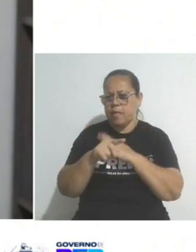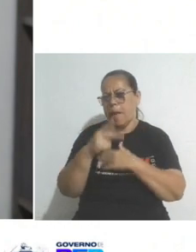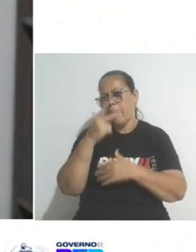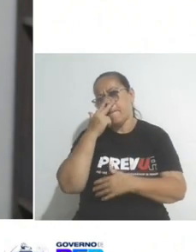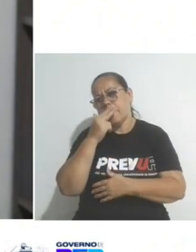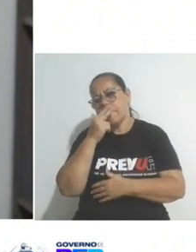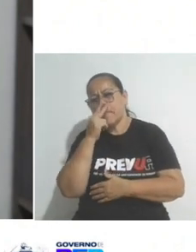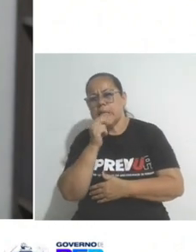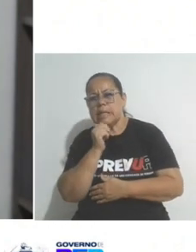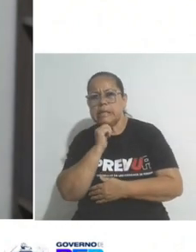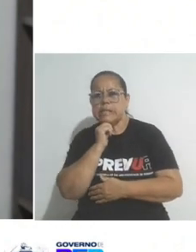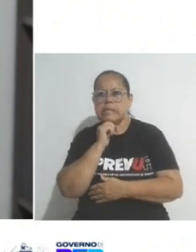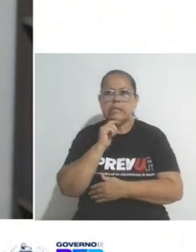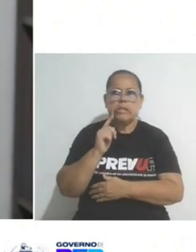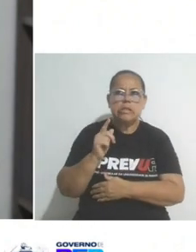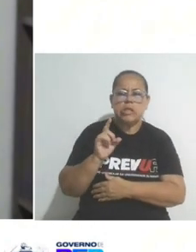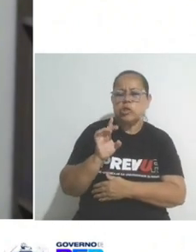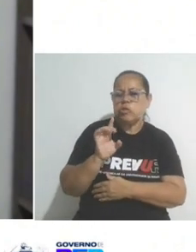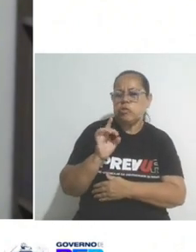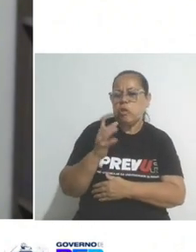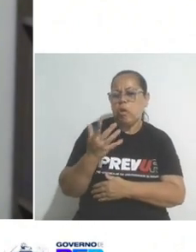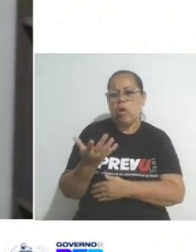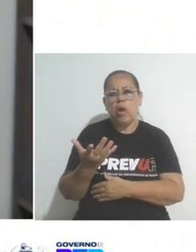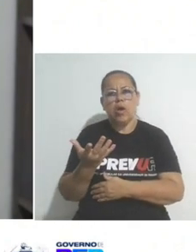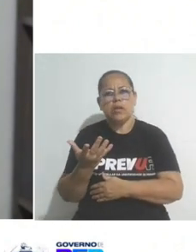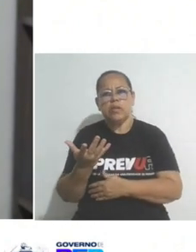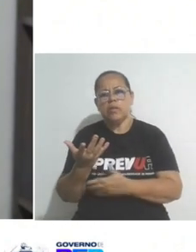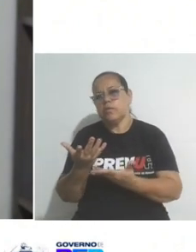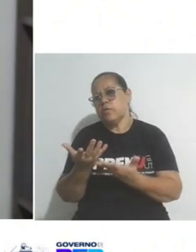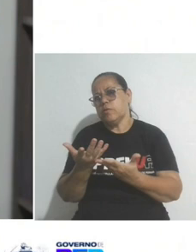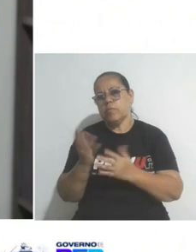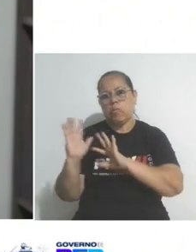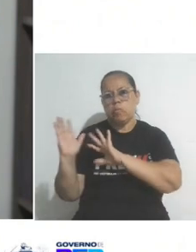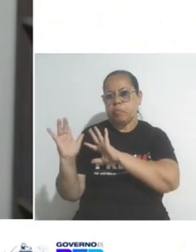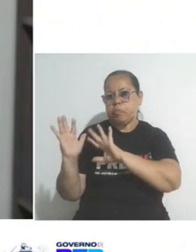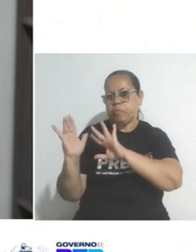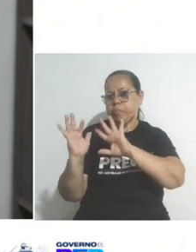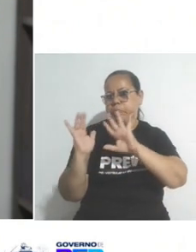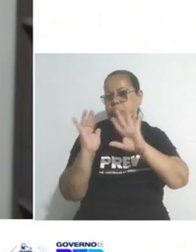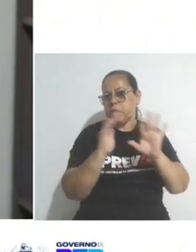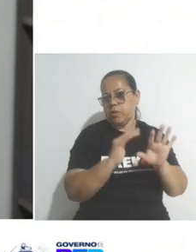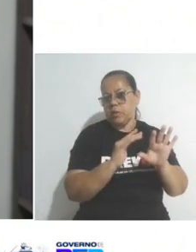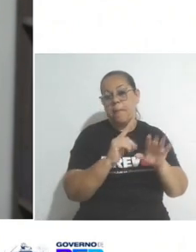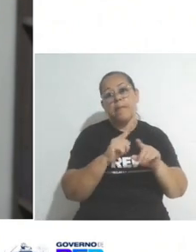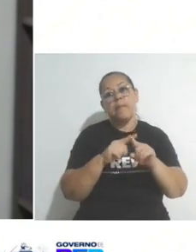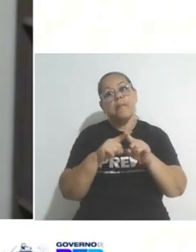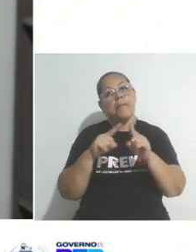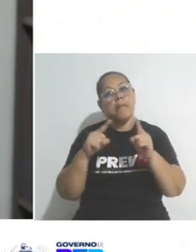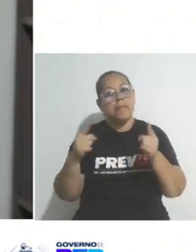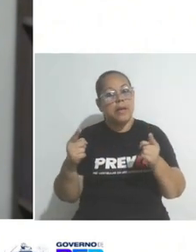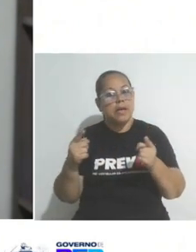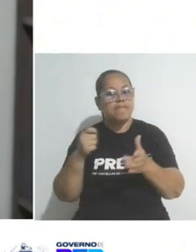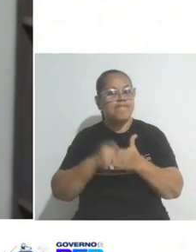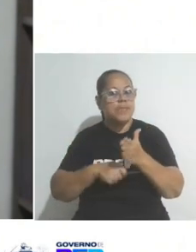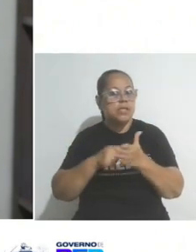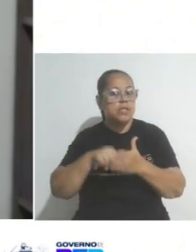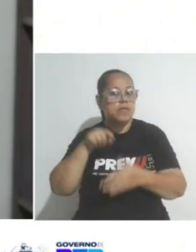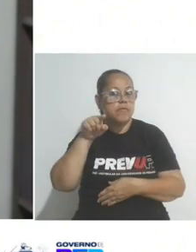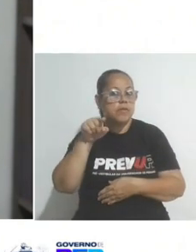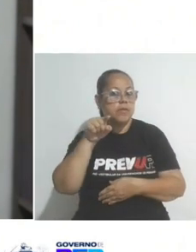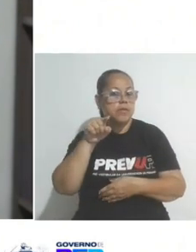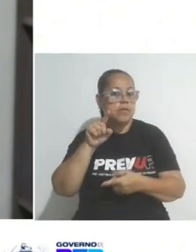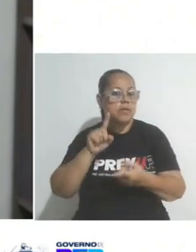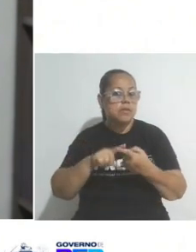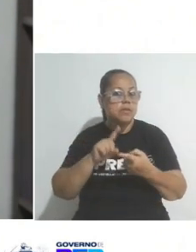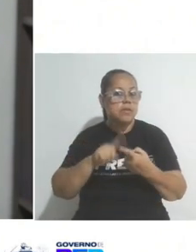tratar com você única e exclusivamente sobre questões migratórias e vai porém ela vai exigir de você tal